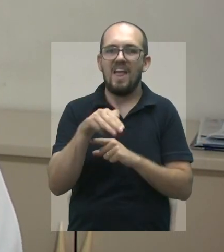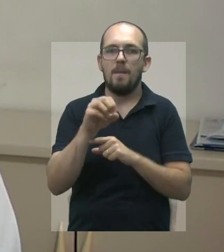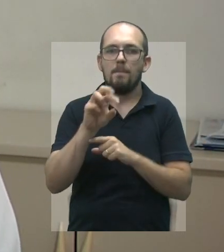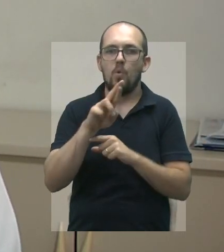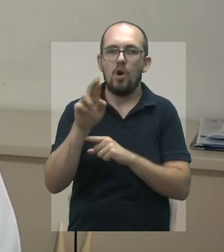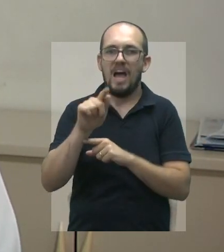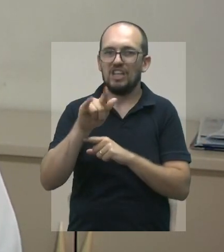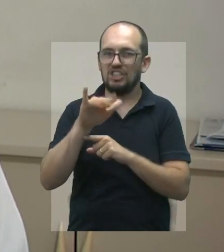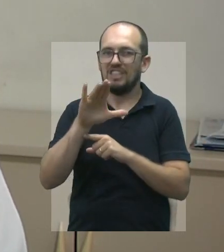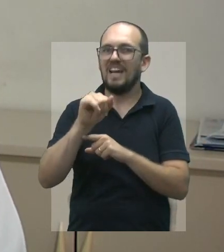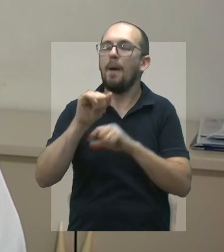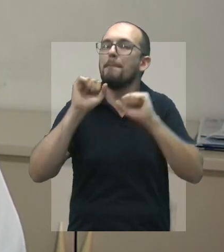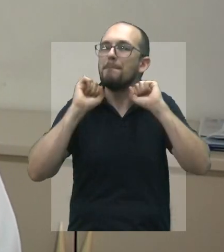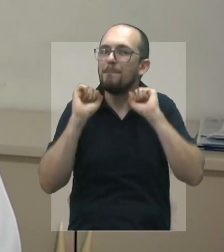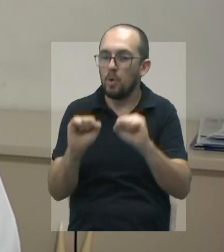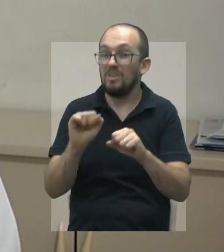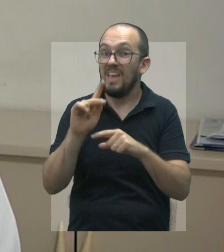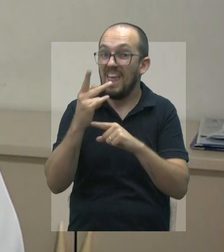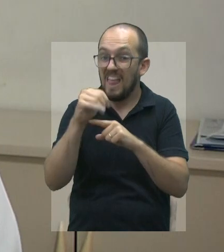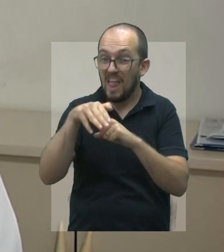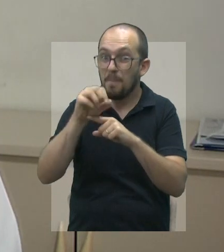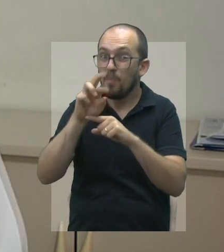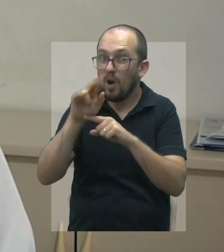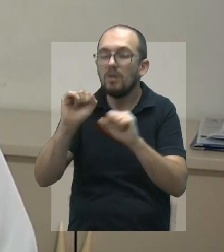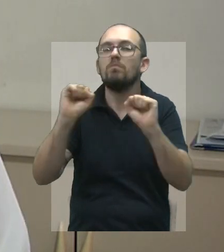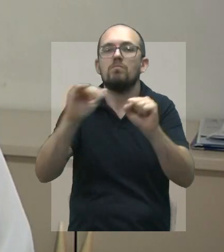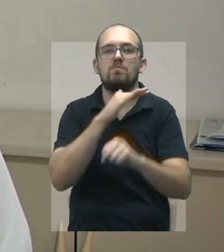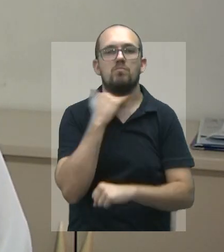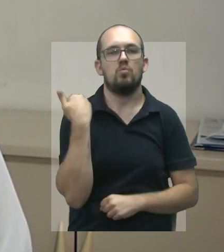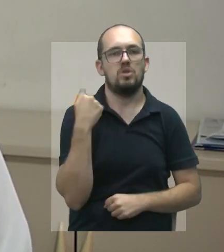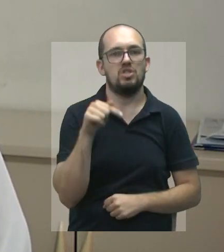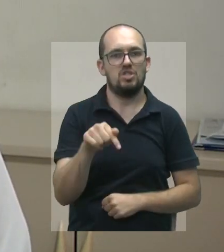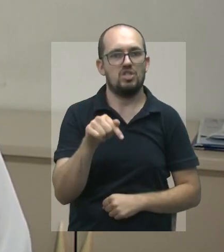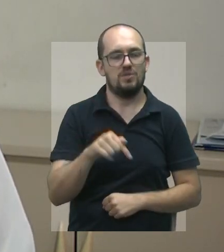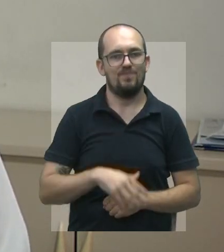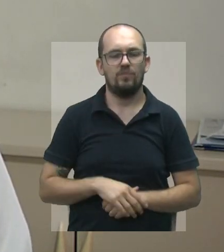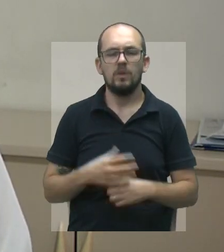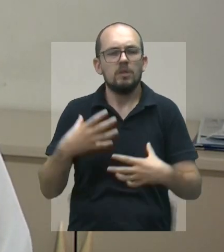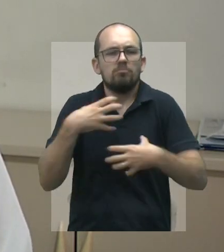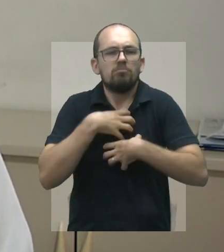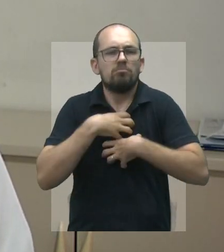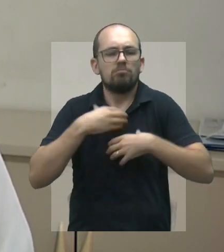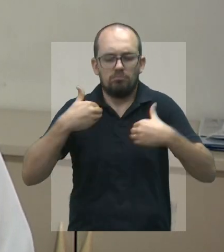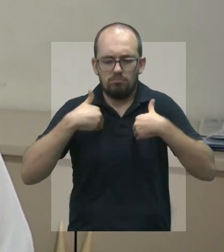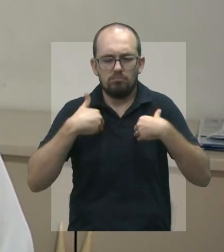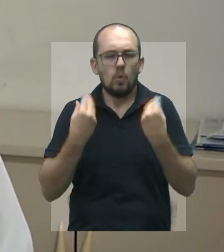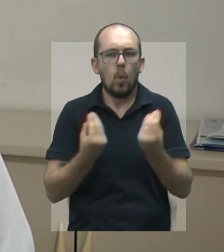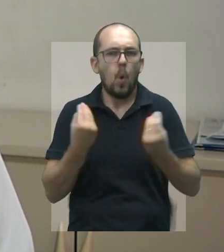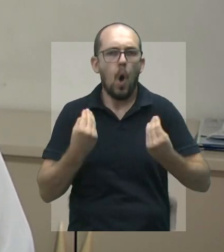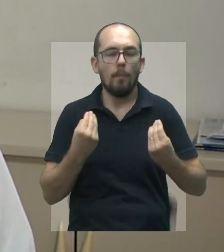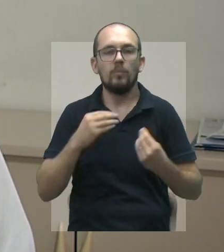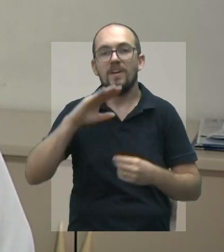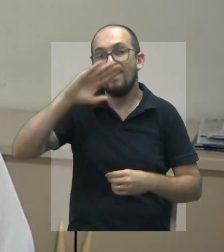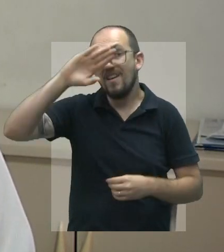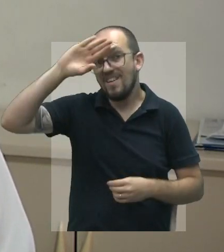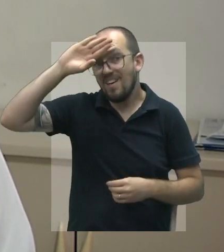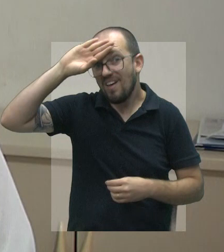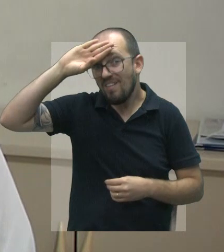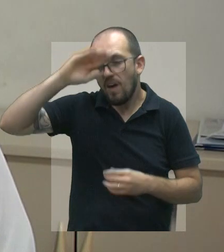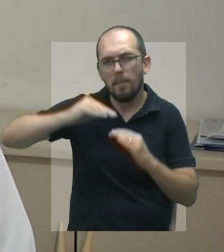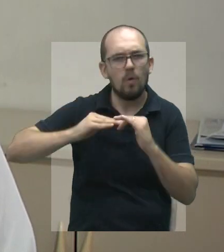desse quadro de dengue hemorrágica ela pode levar à morte. Os sintomas da dengue clássica incluem febre